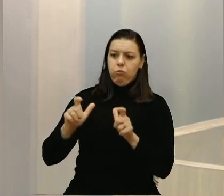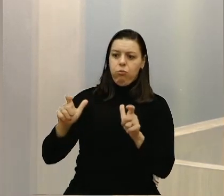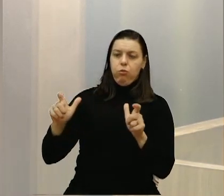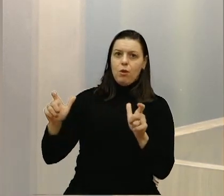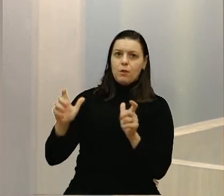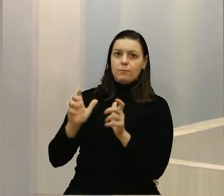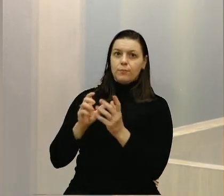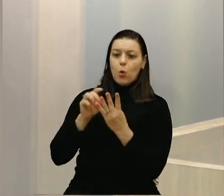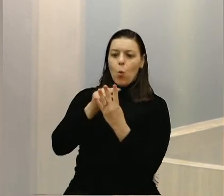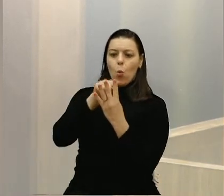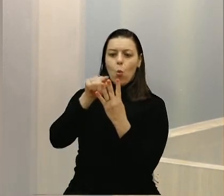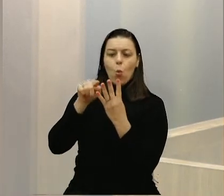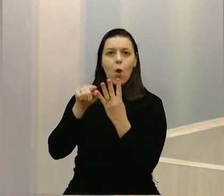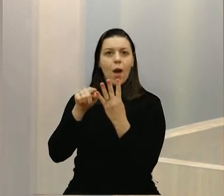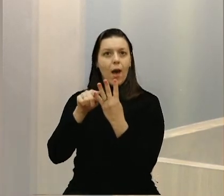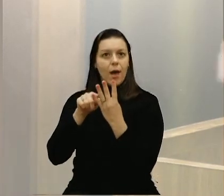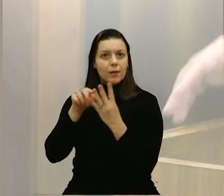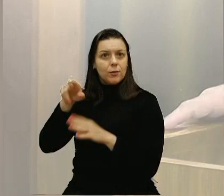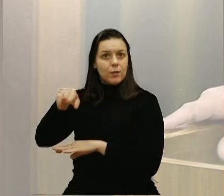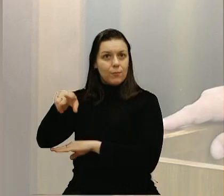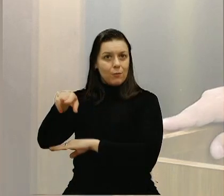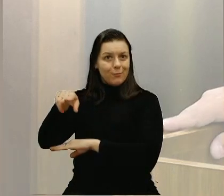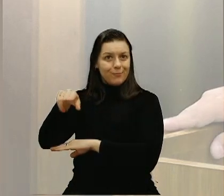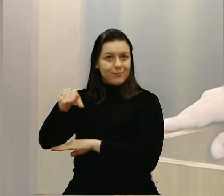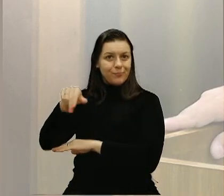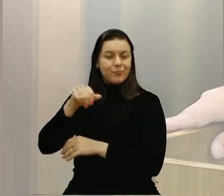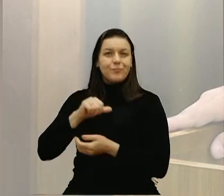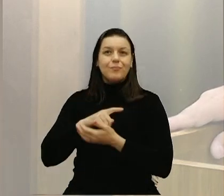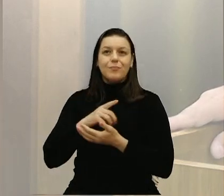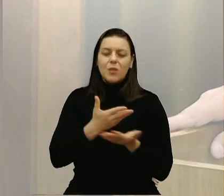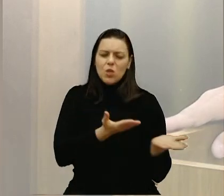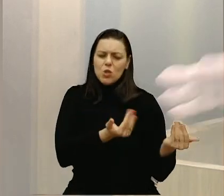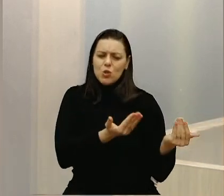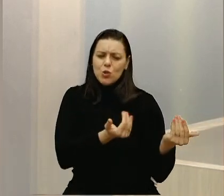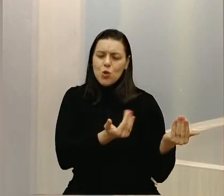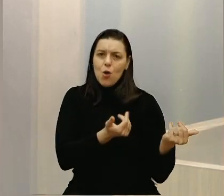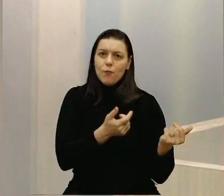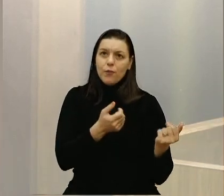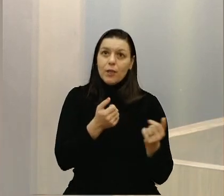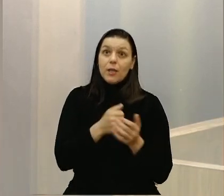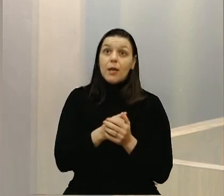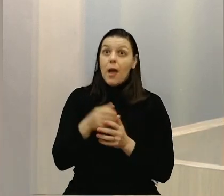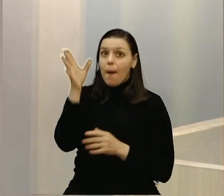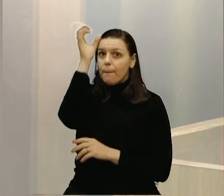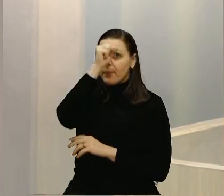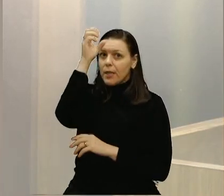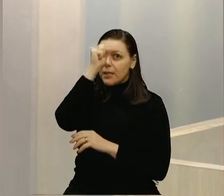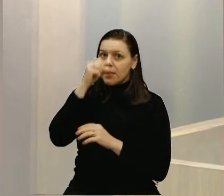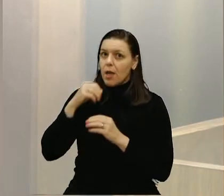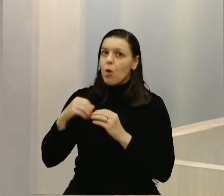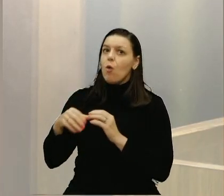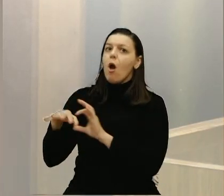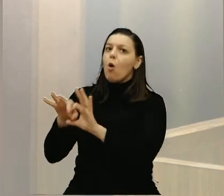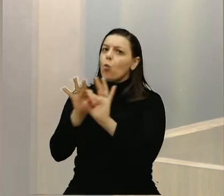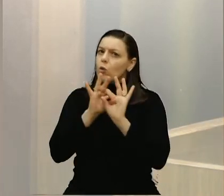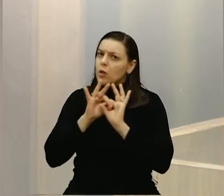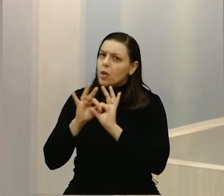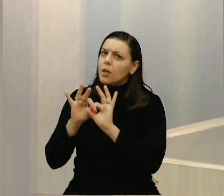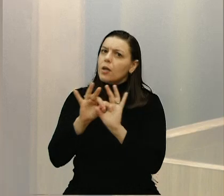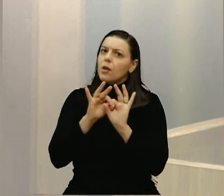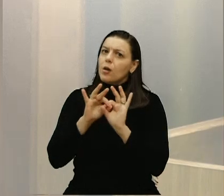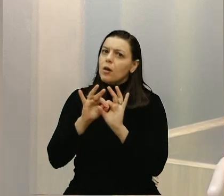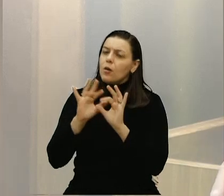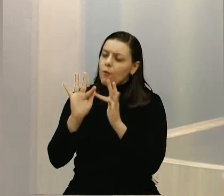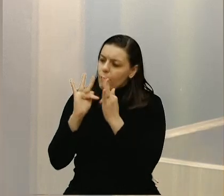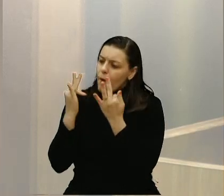de 4 irmãos. E desde jovem, ela aprendeu o valor da união e da família, né?